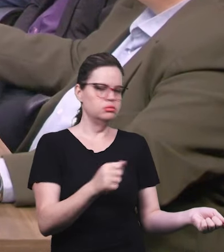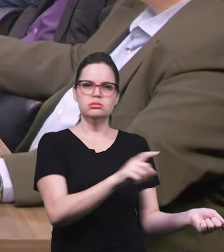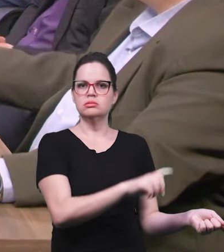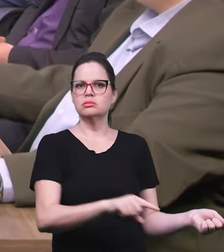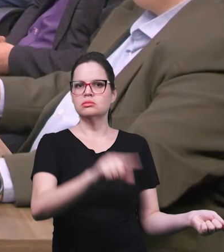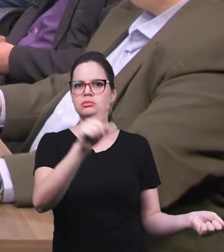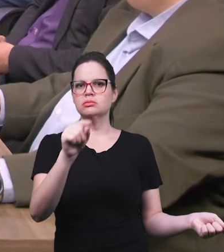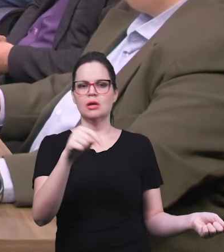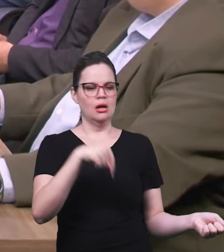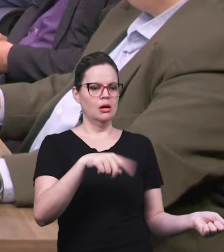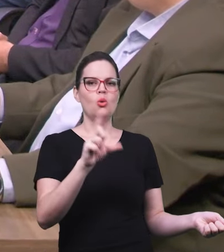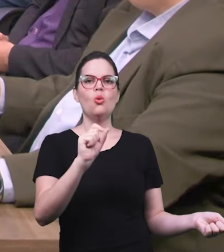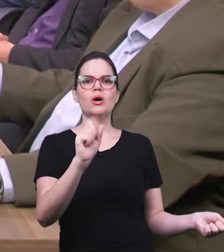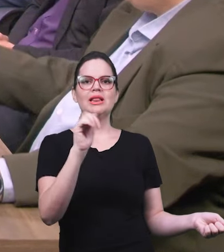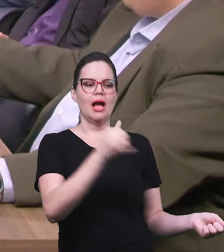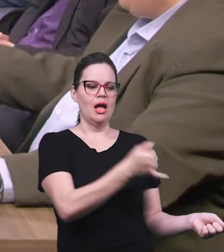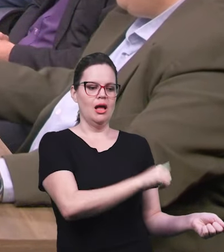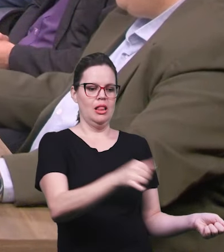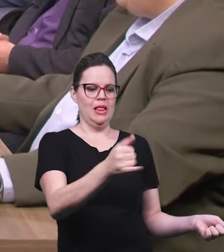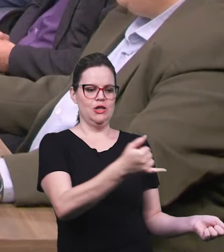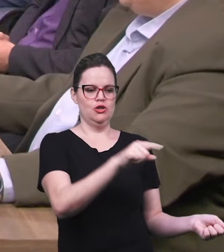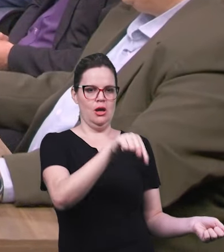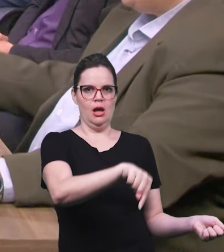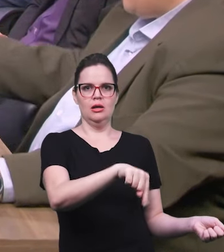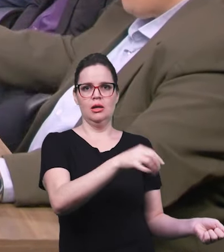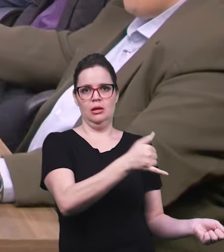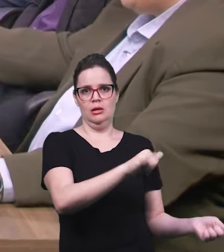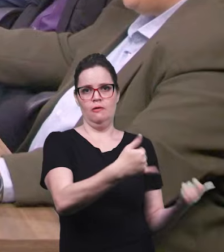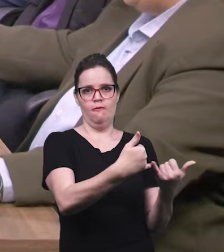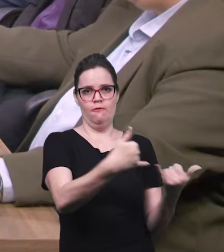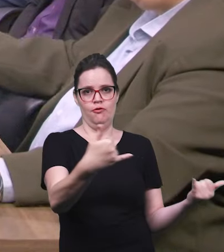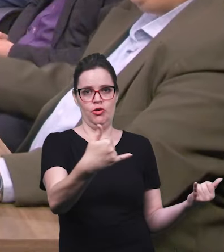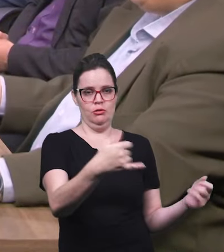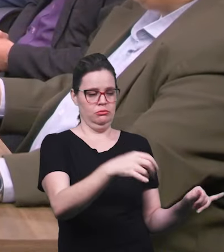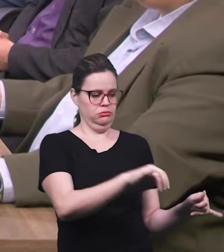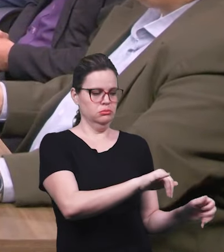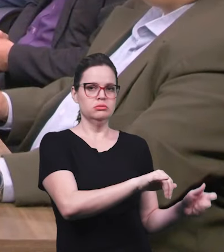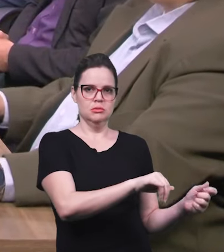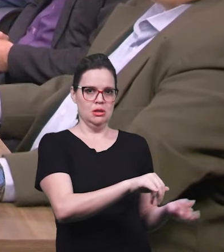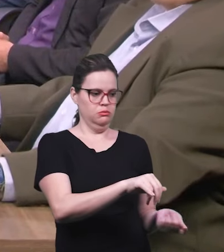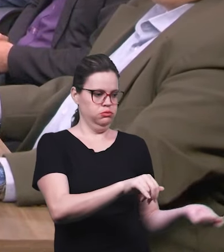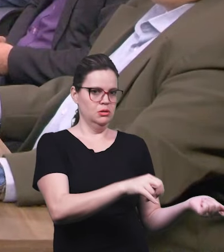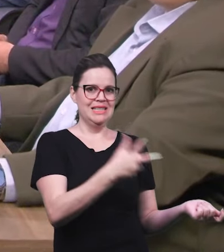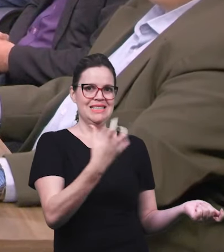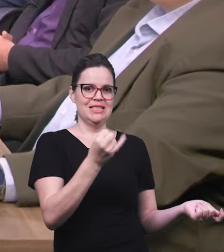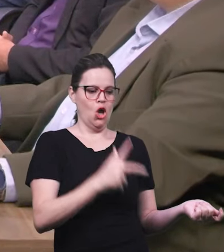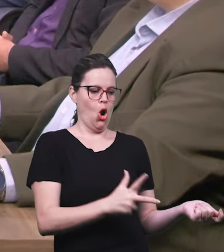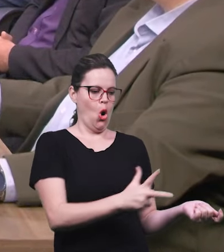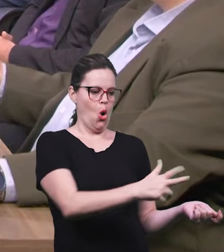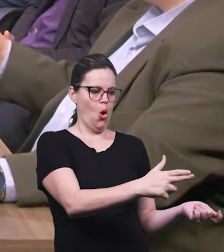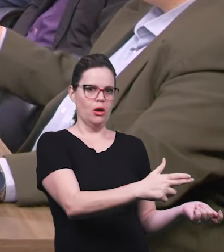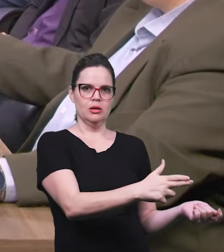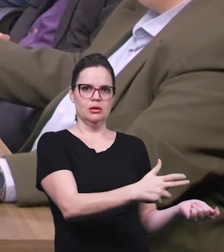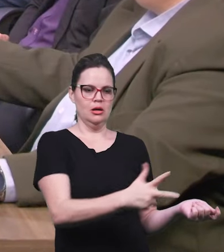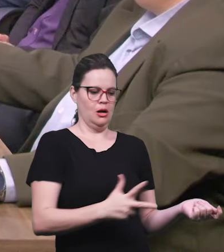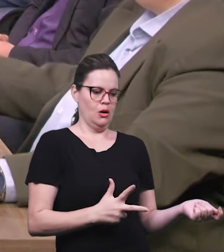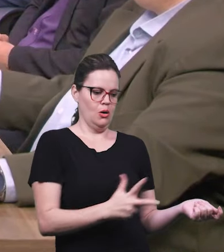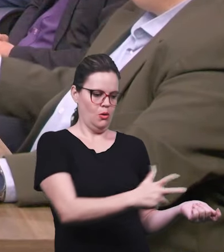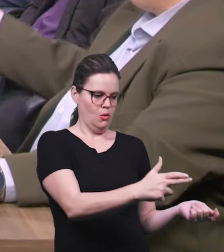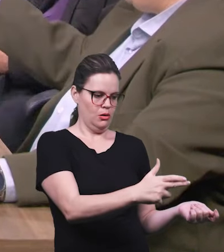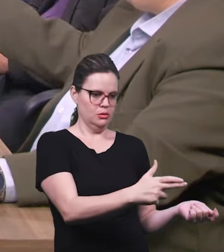está e chegar na televisão? É o fio ali. Se você cortar esse fio condutor, a televisão não liga. Não tem jeito, porque você